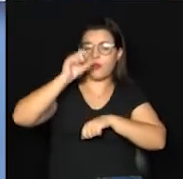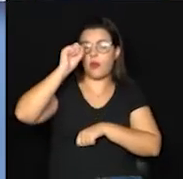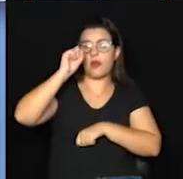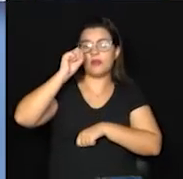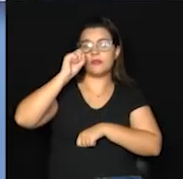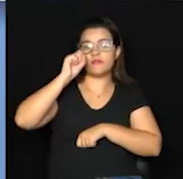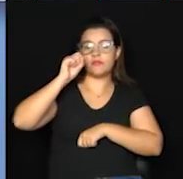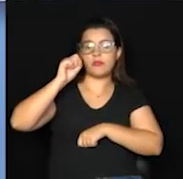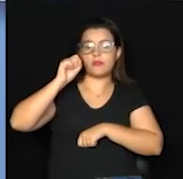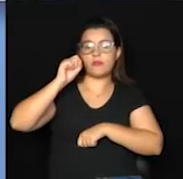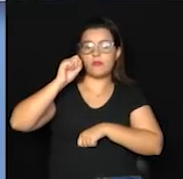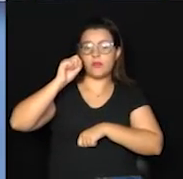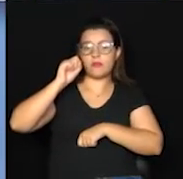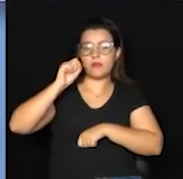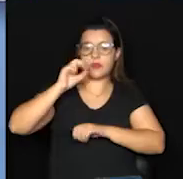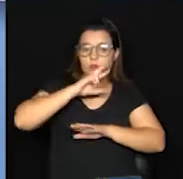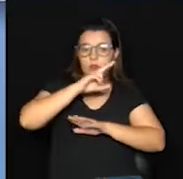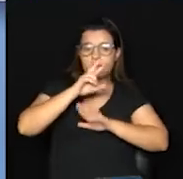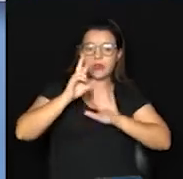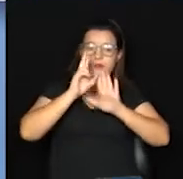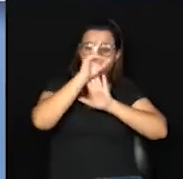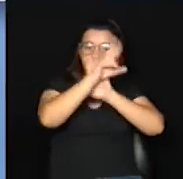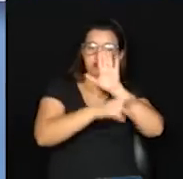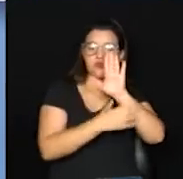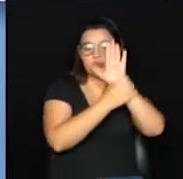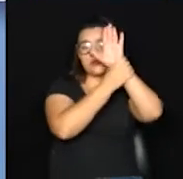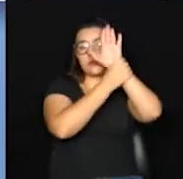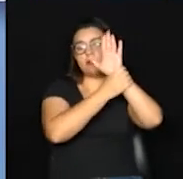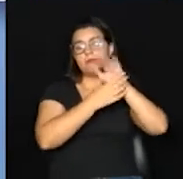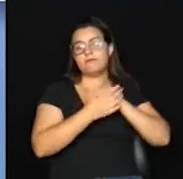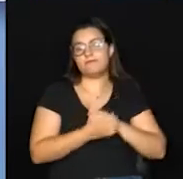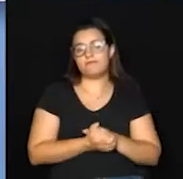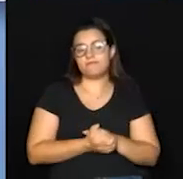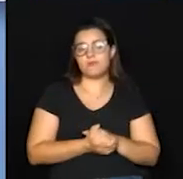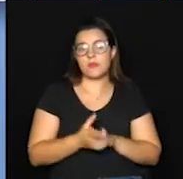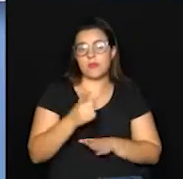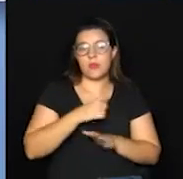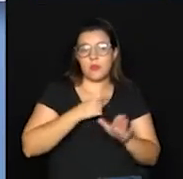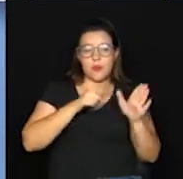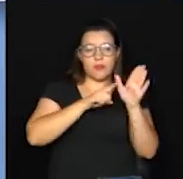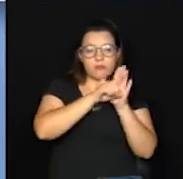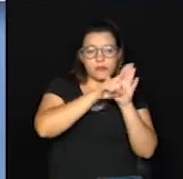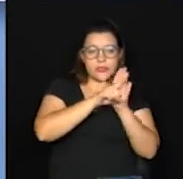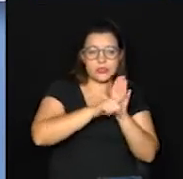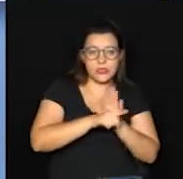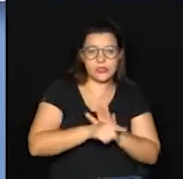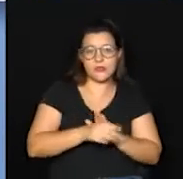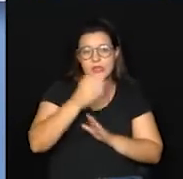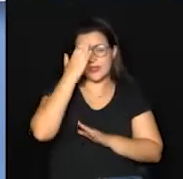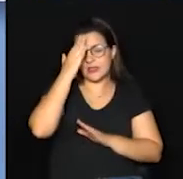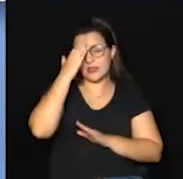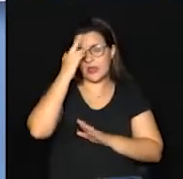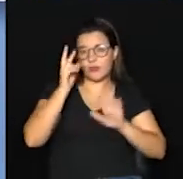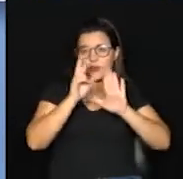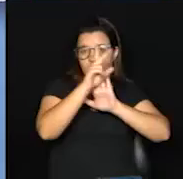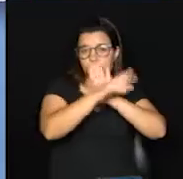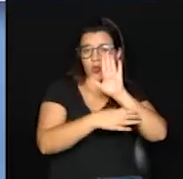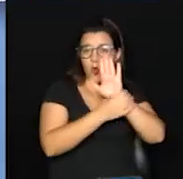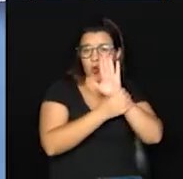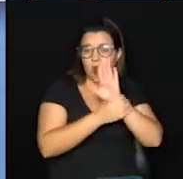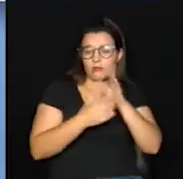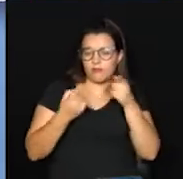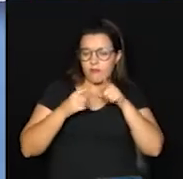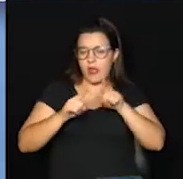em sustentabilidade na PUC Campinas, que levantou os índices de sustentabilidade econômica nas 20 cidades da